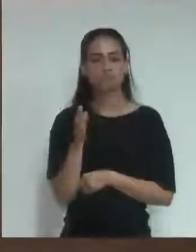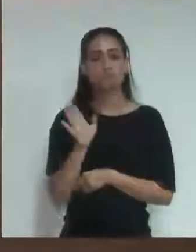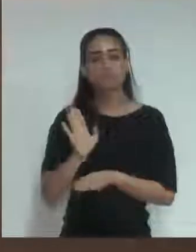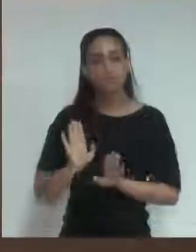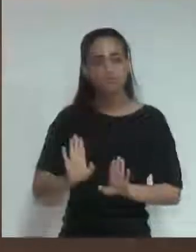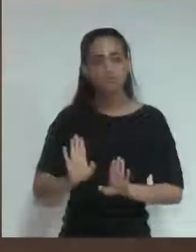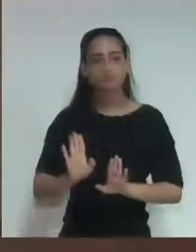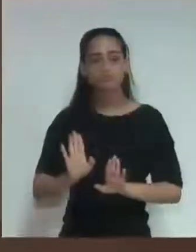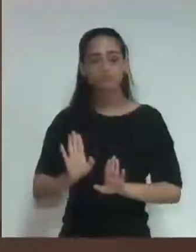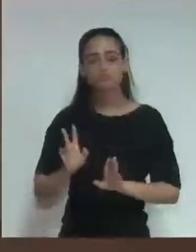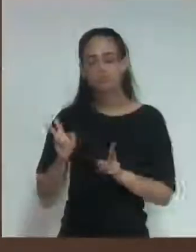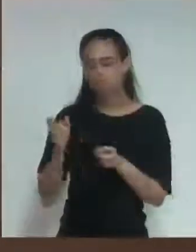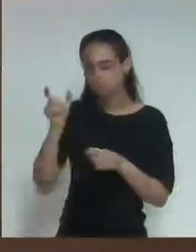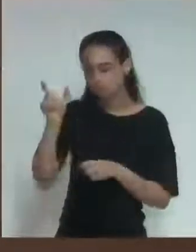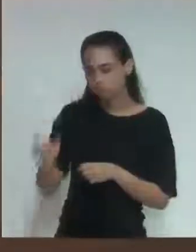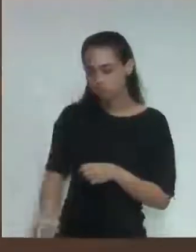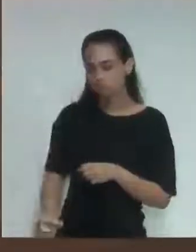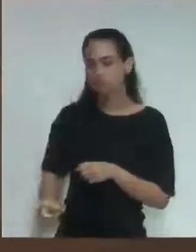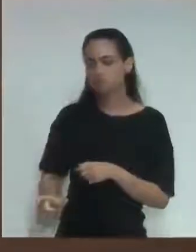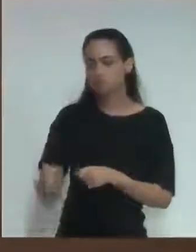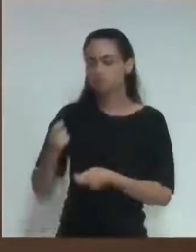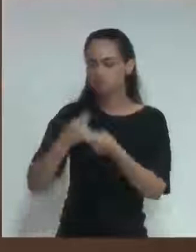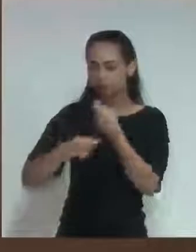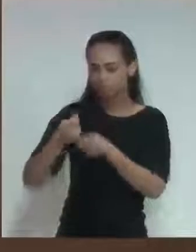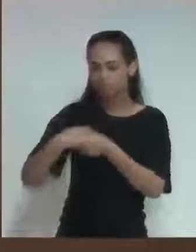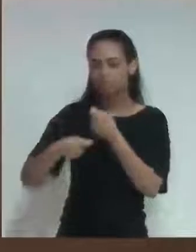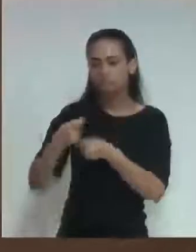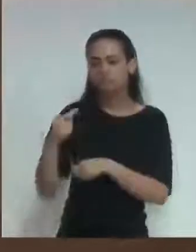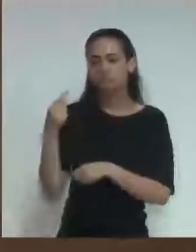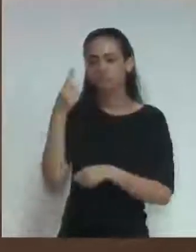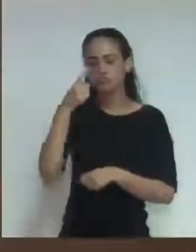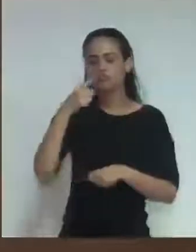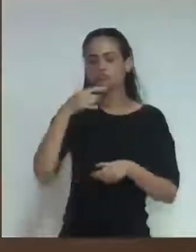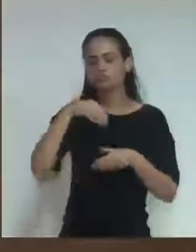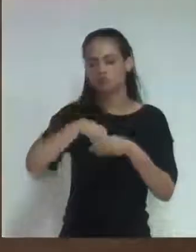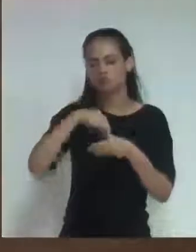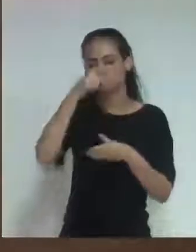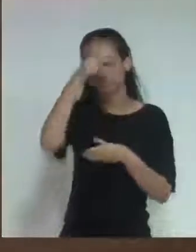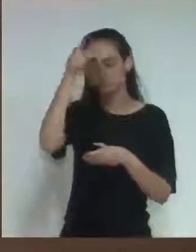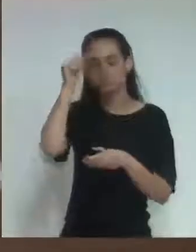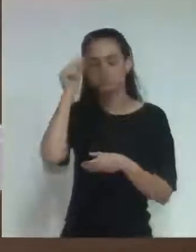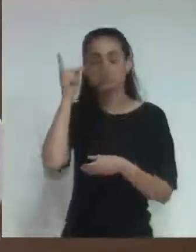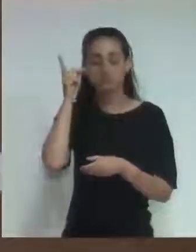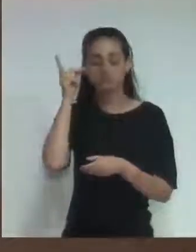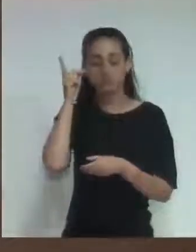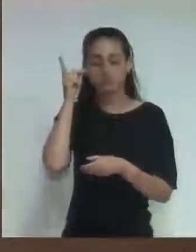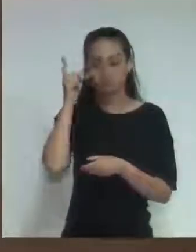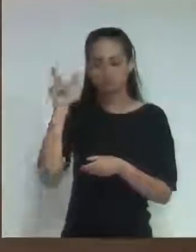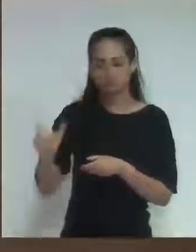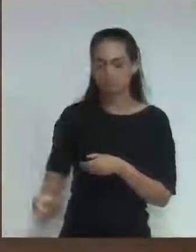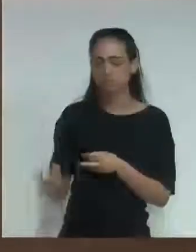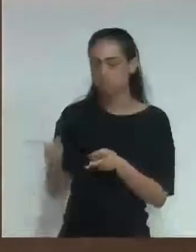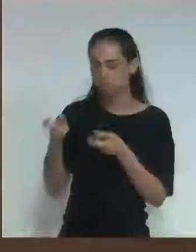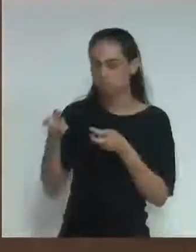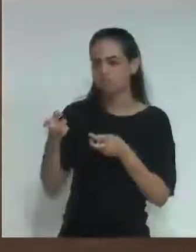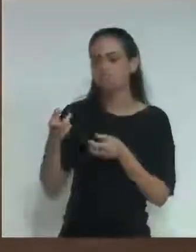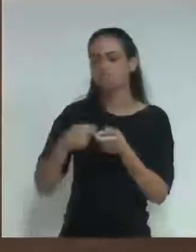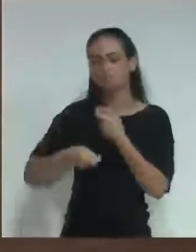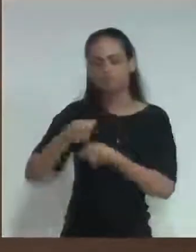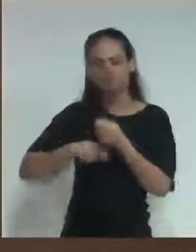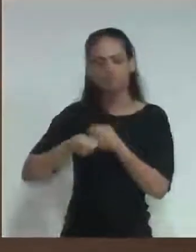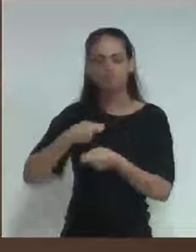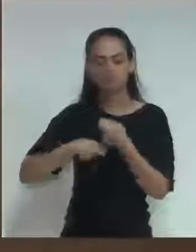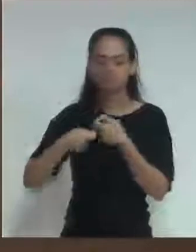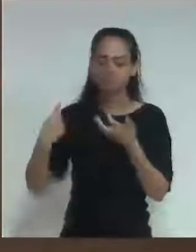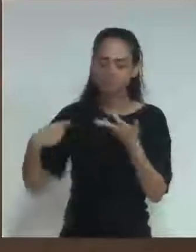como gestor, acredito que fez um bom trabalho no tempo que esteve em frente à Prefeitura de São Paulo e tem um estilo de governar e de gestão